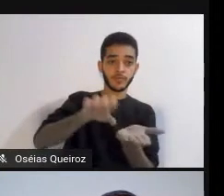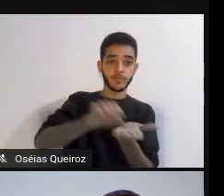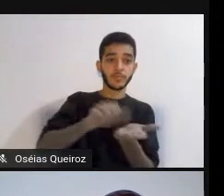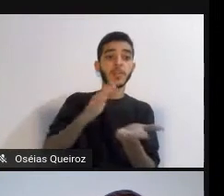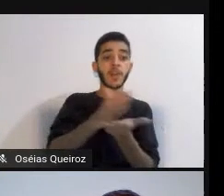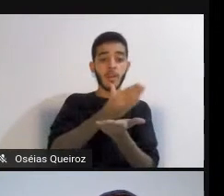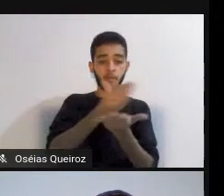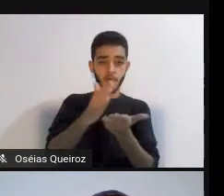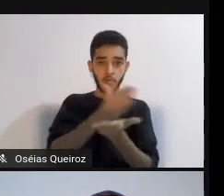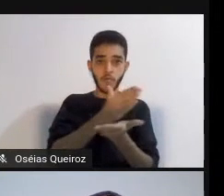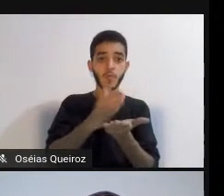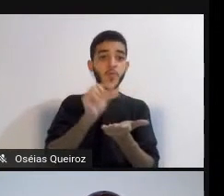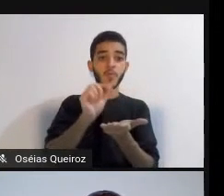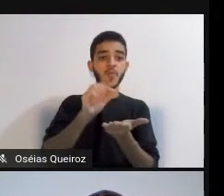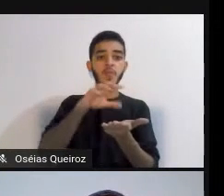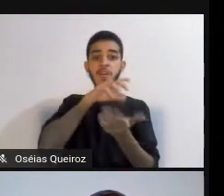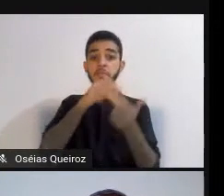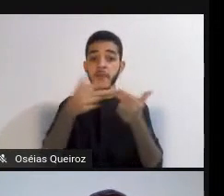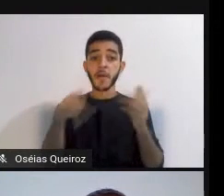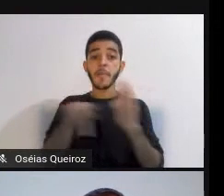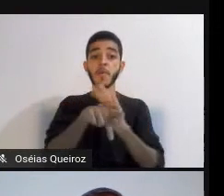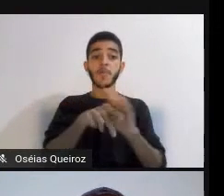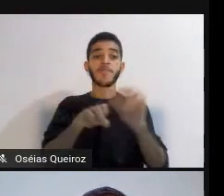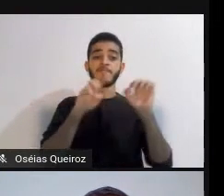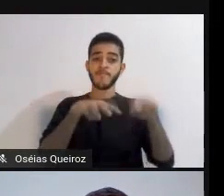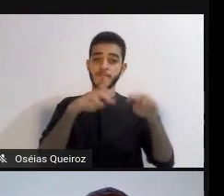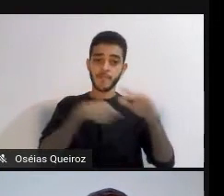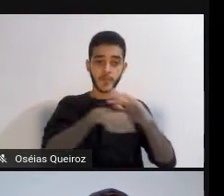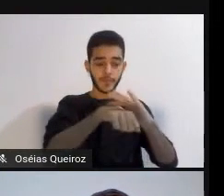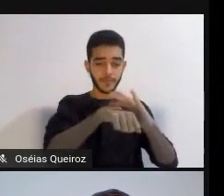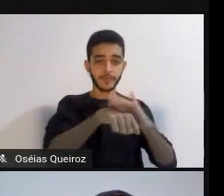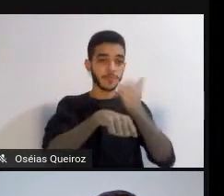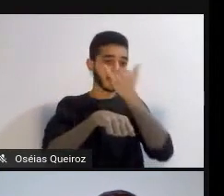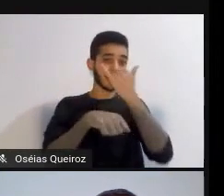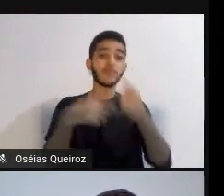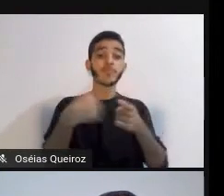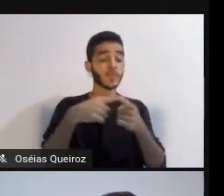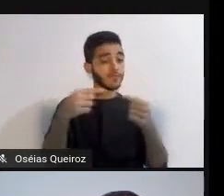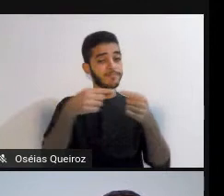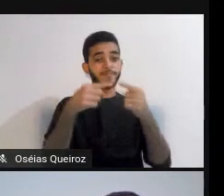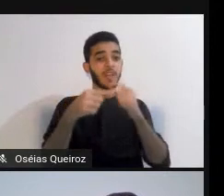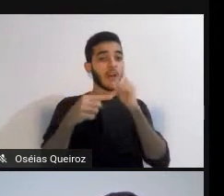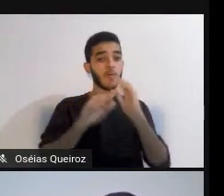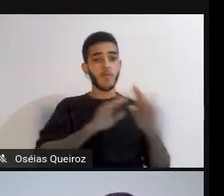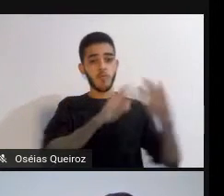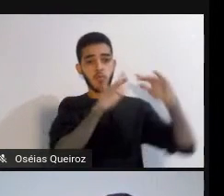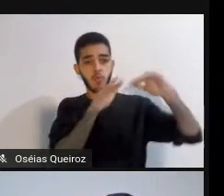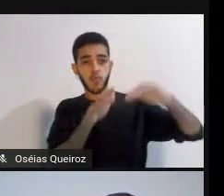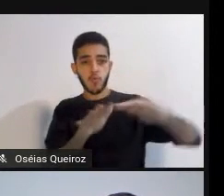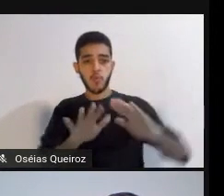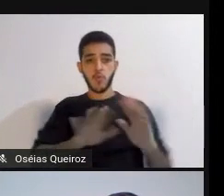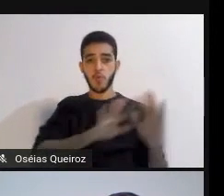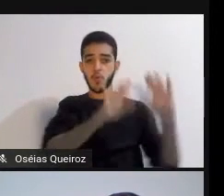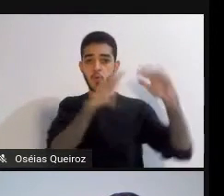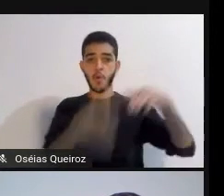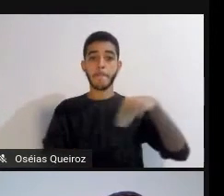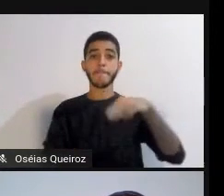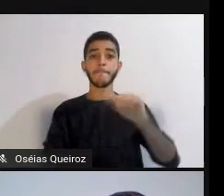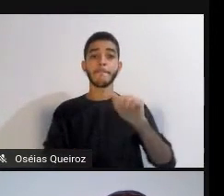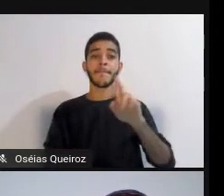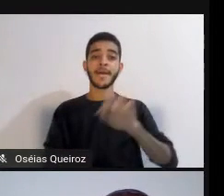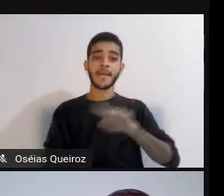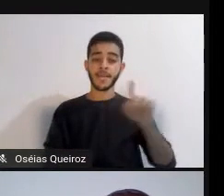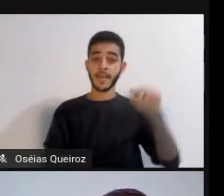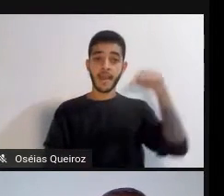patógenos. E esse transporte ele também é realizado pelo fluxo de marés. Aqui na nossa região, isso ainda fica